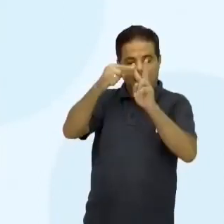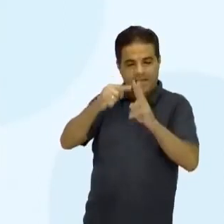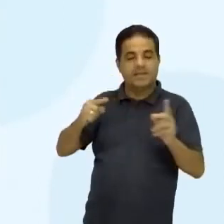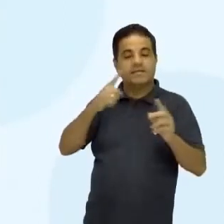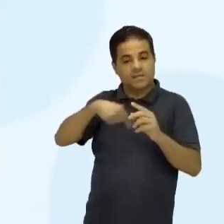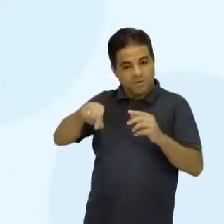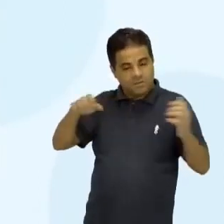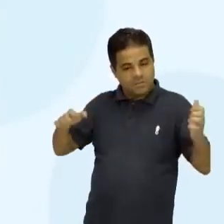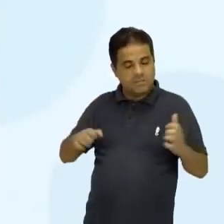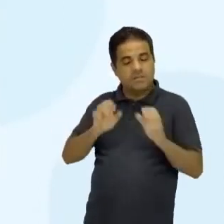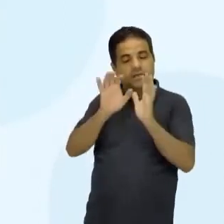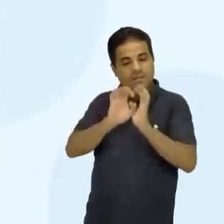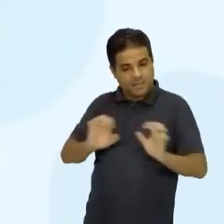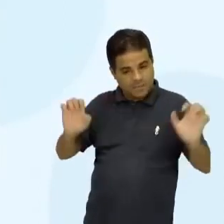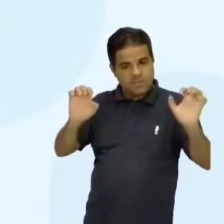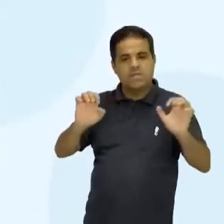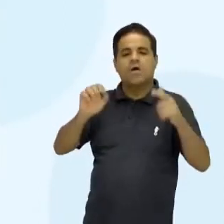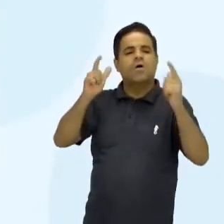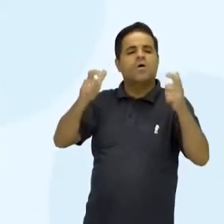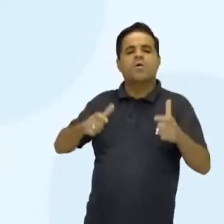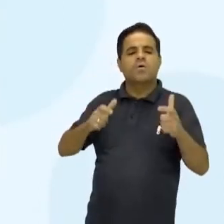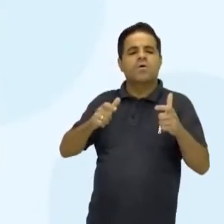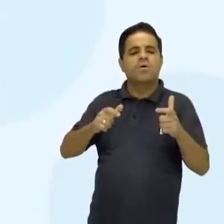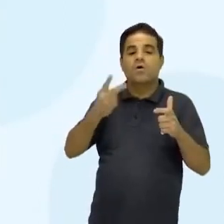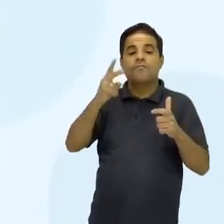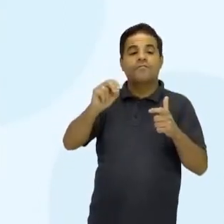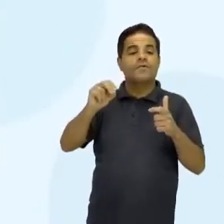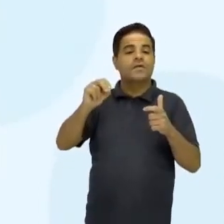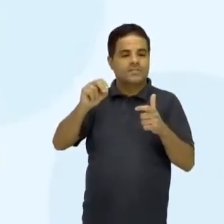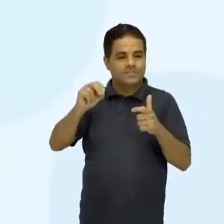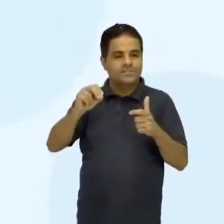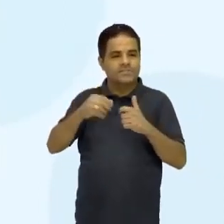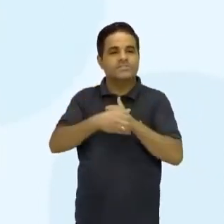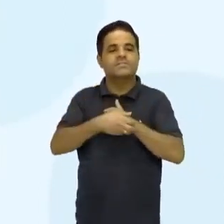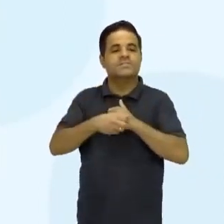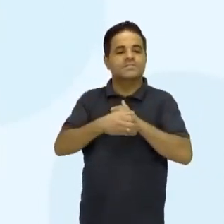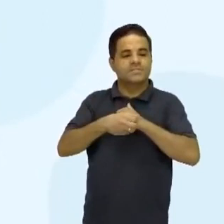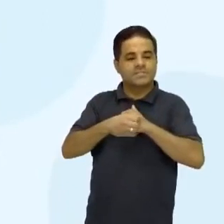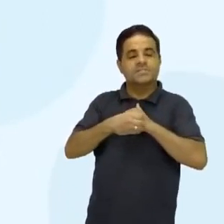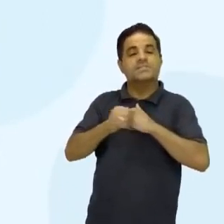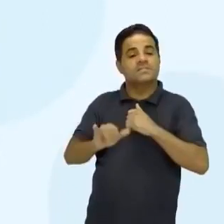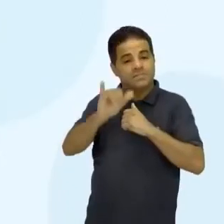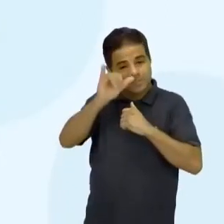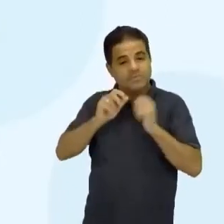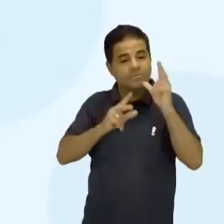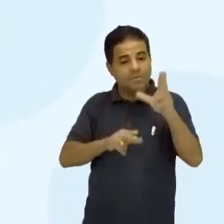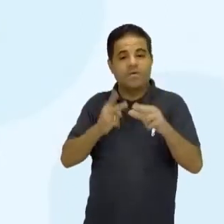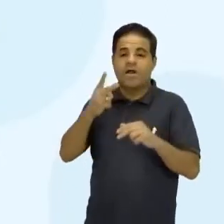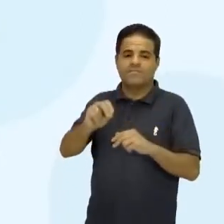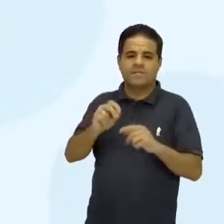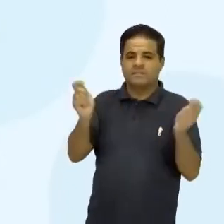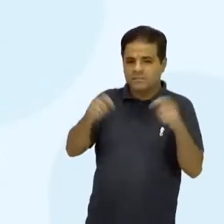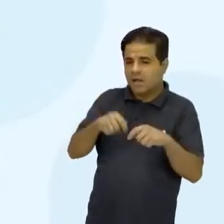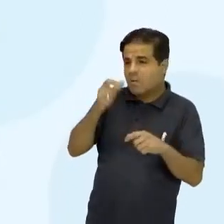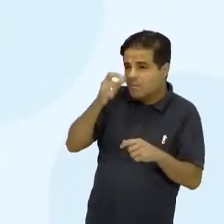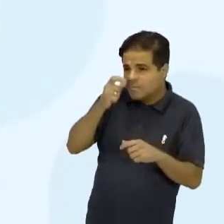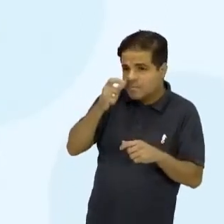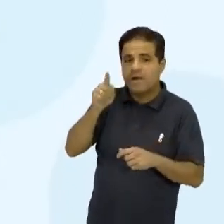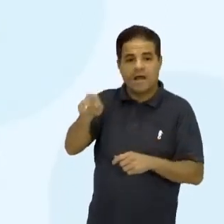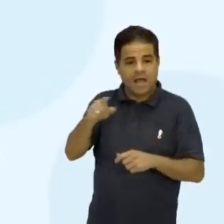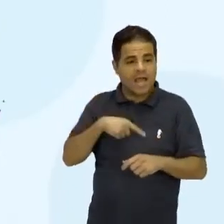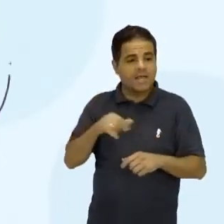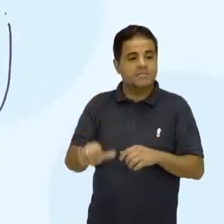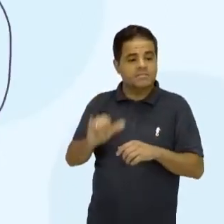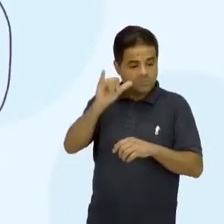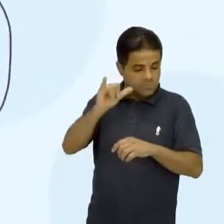eixo Y? Olha o eixo Y. Tô vendo aqui, ó, no 20. Ou seja, no Y igual a 20. Posso observar também que esse